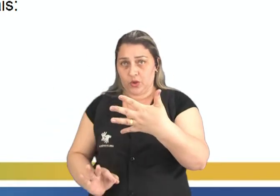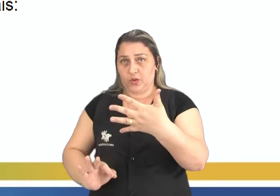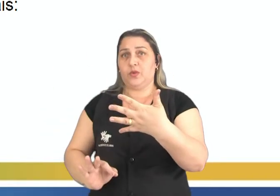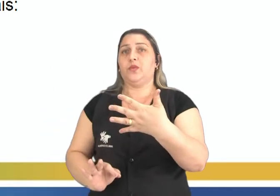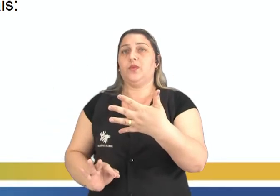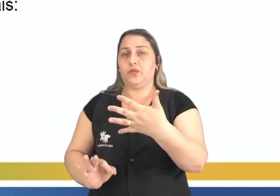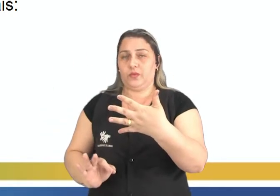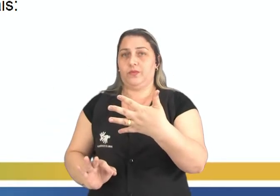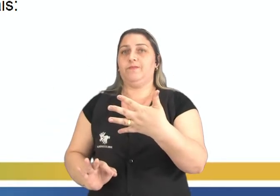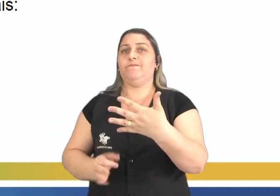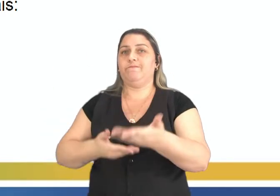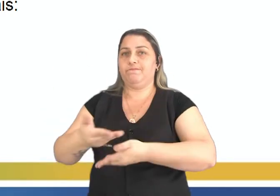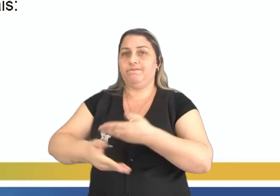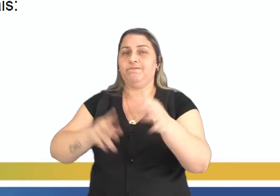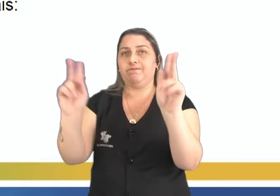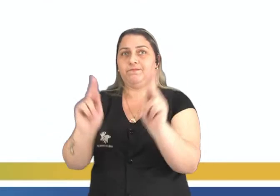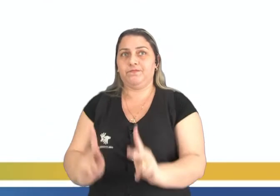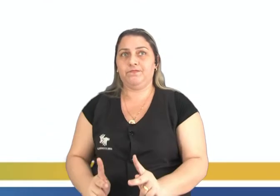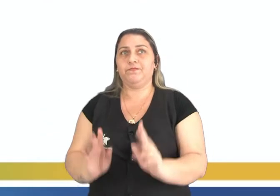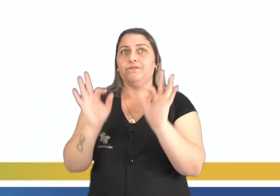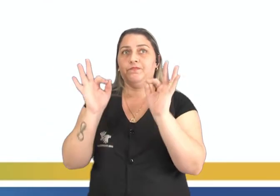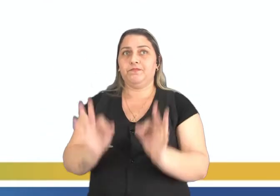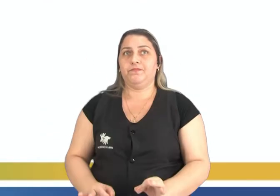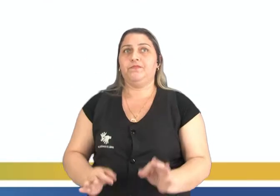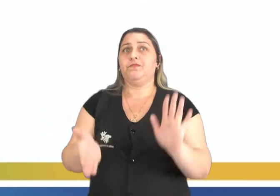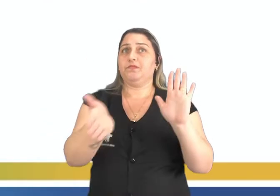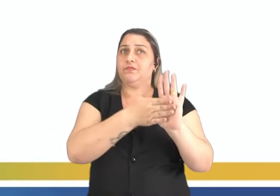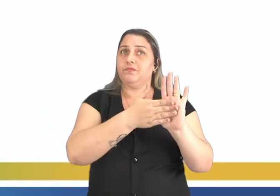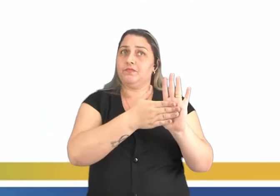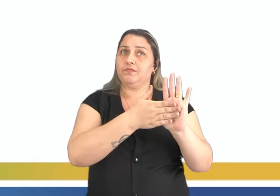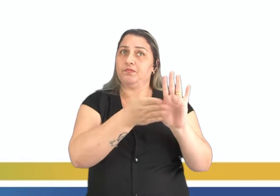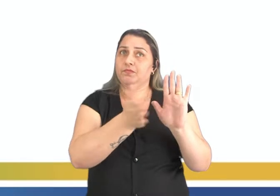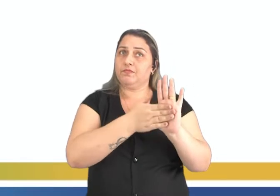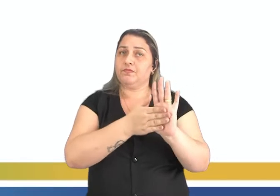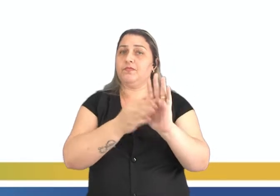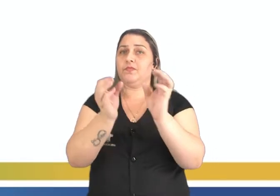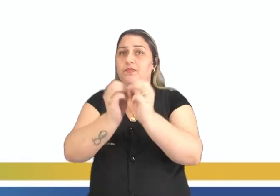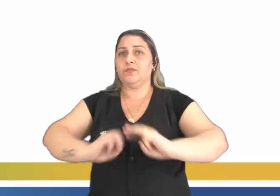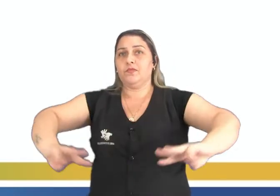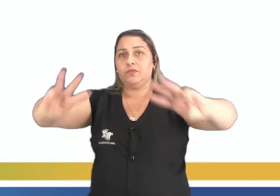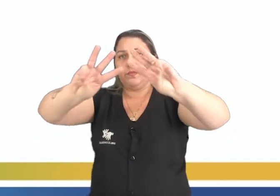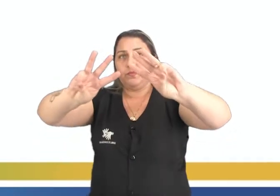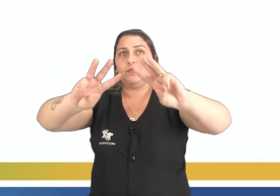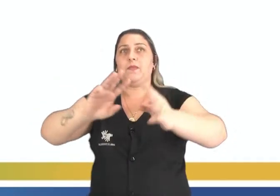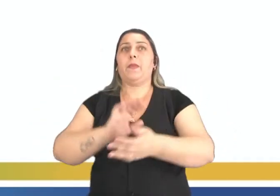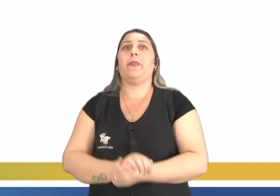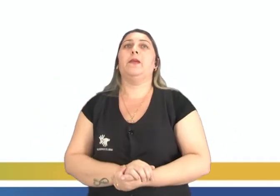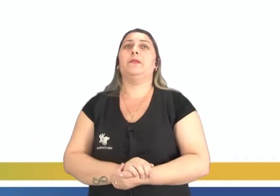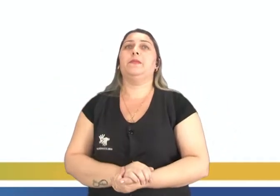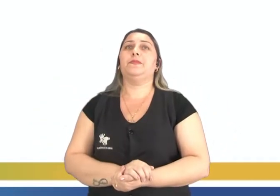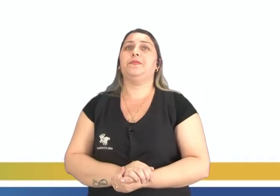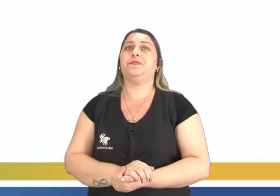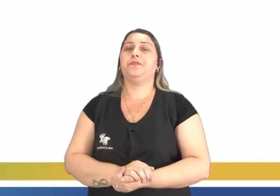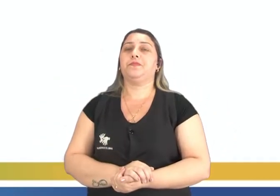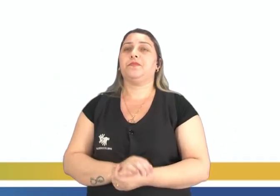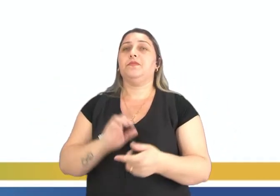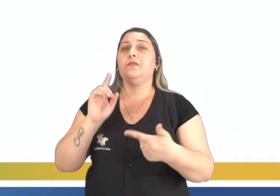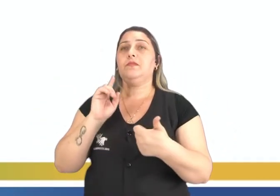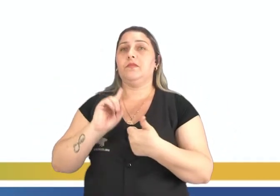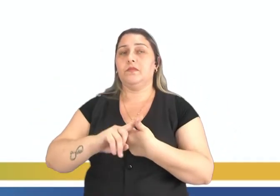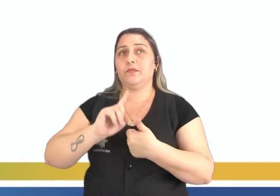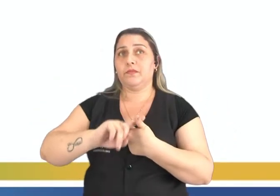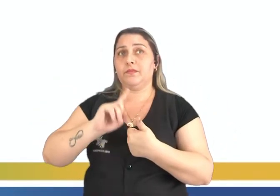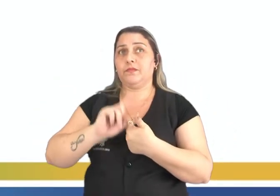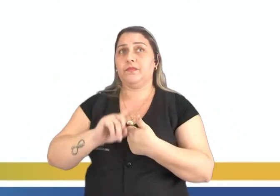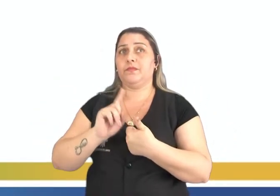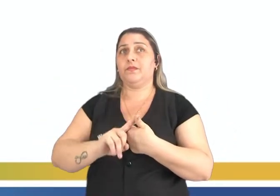nesse quesito de mediação de paz, certo? E aí eu trouxe para a gente ver alguns propósitos e alguns princípios da ONU. Observem